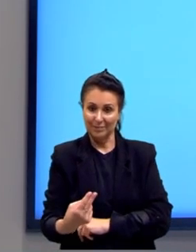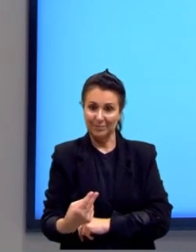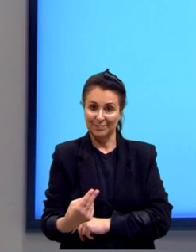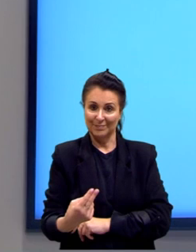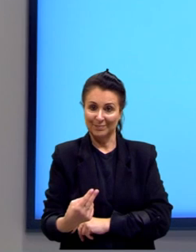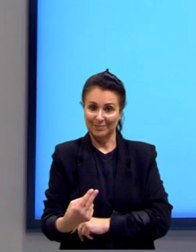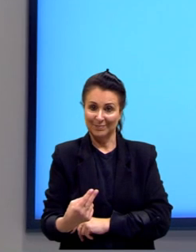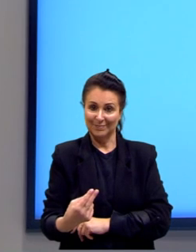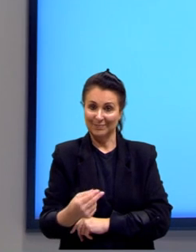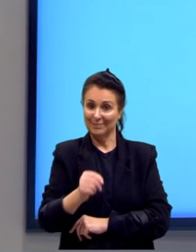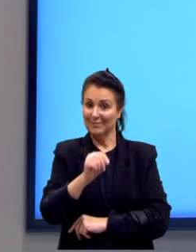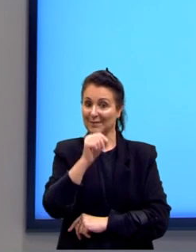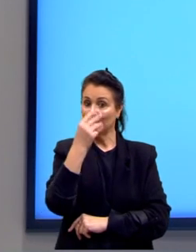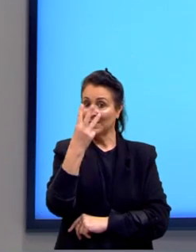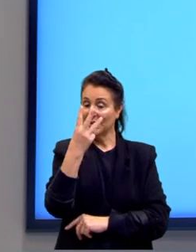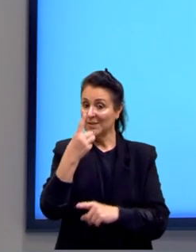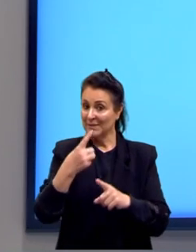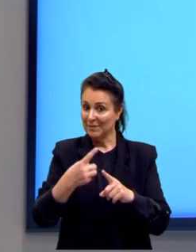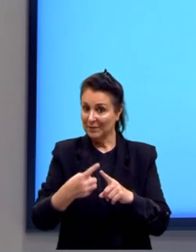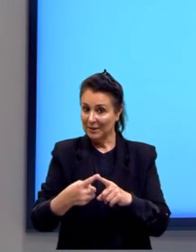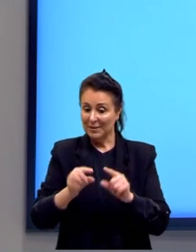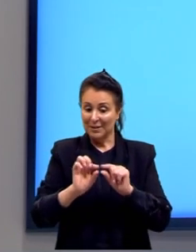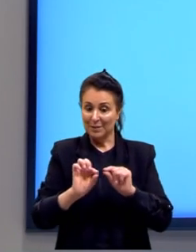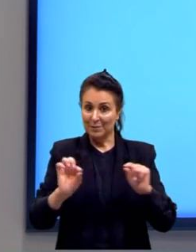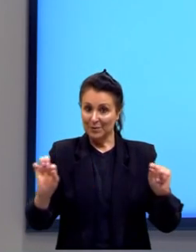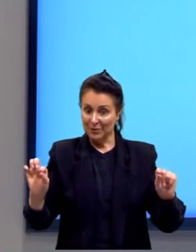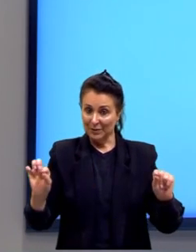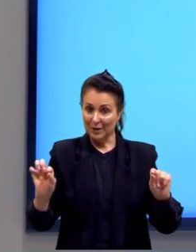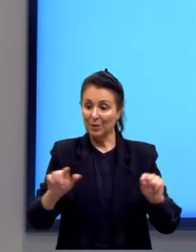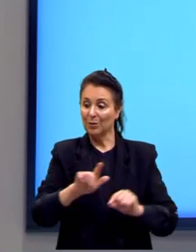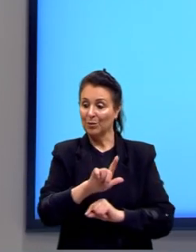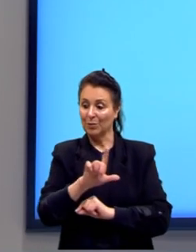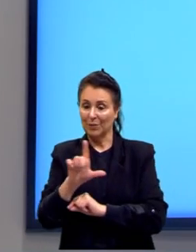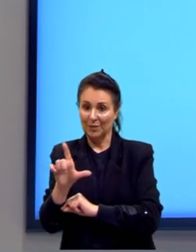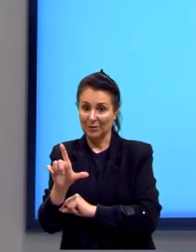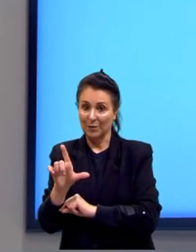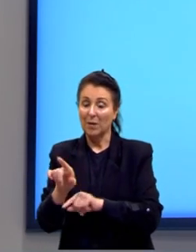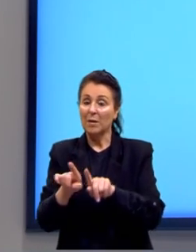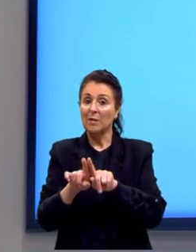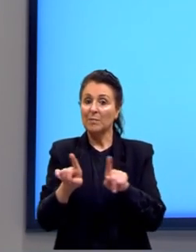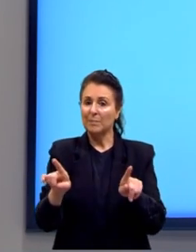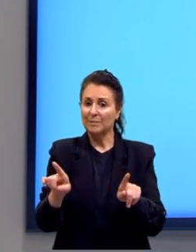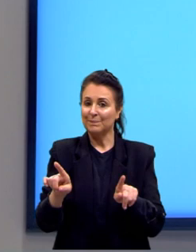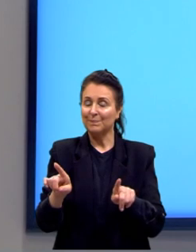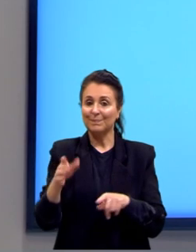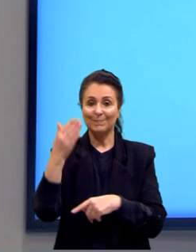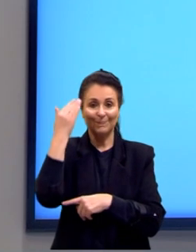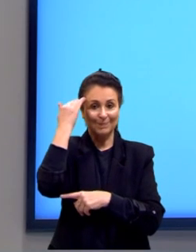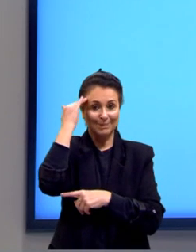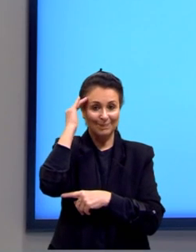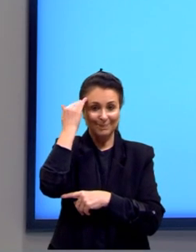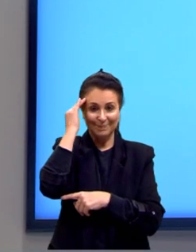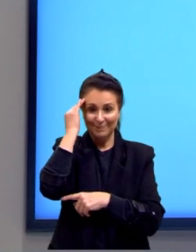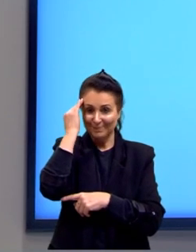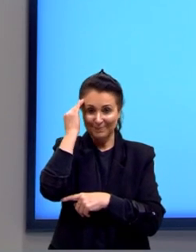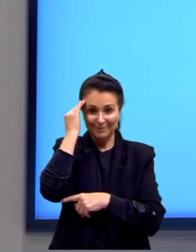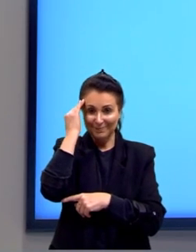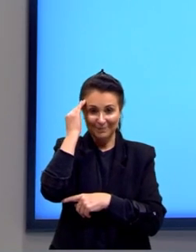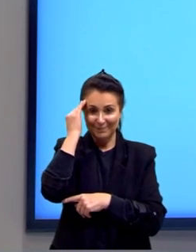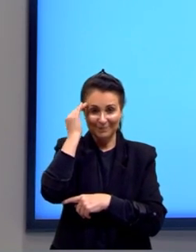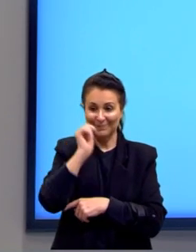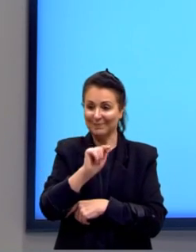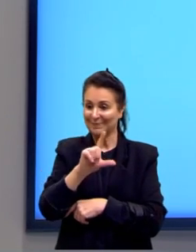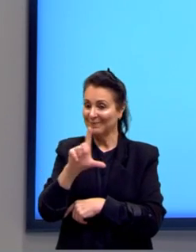representado por três vezes a medida do seu lado porém Nós não sabemos Qual é a medida